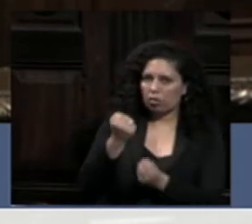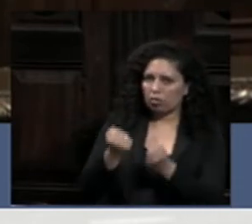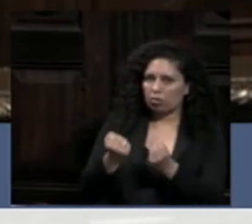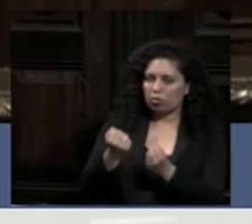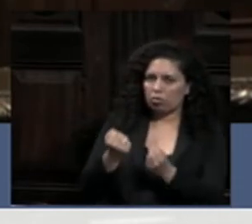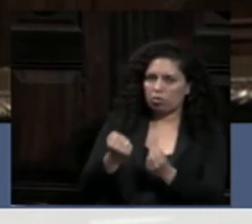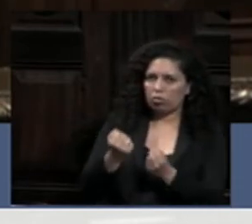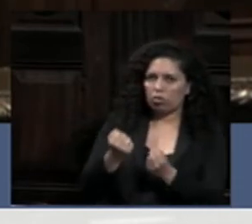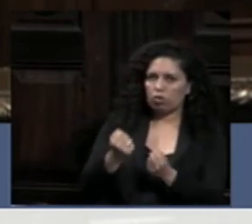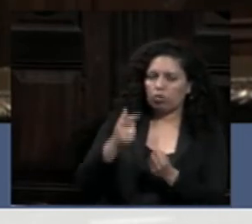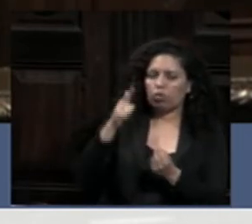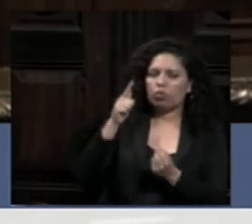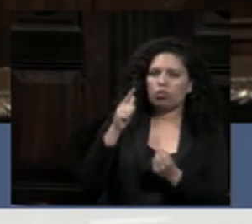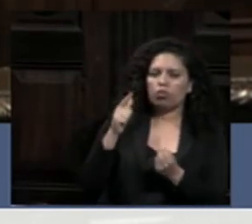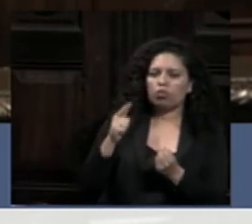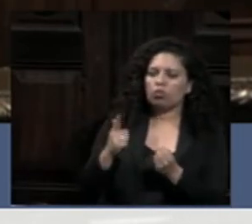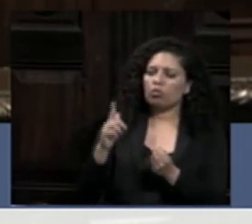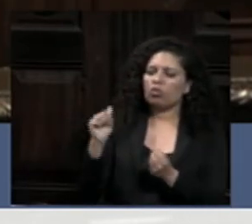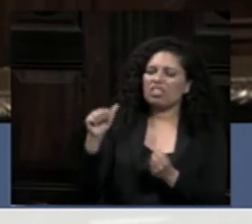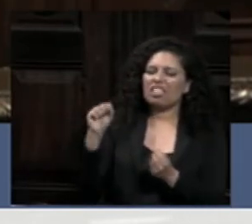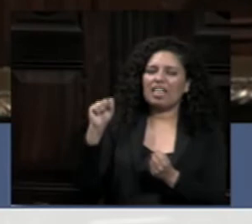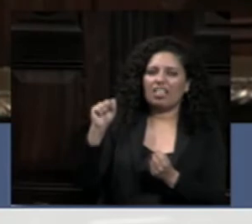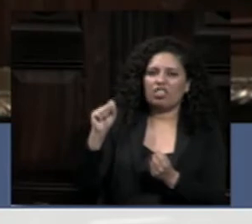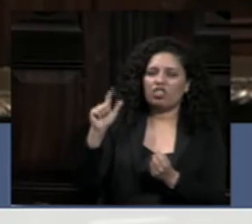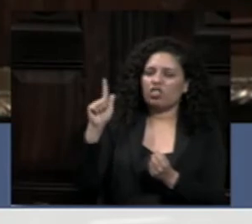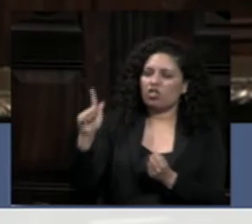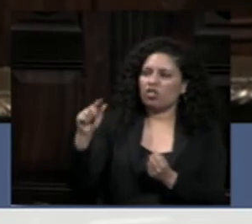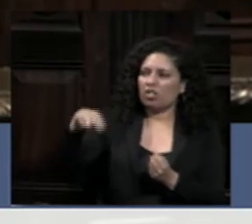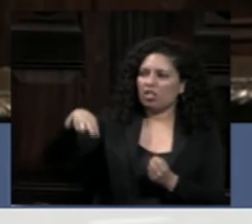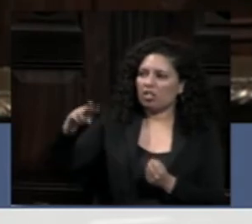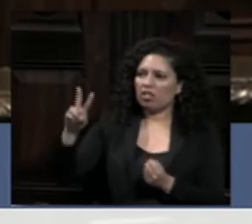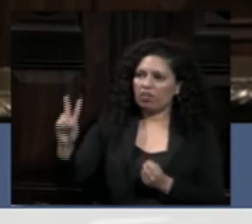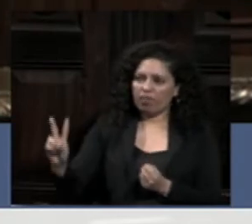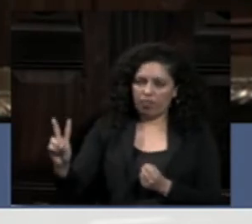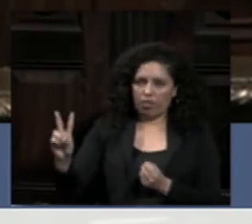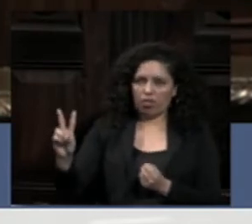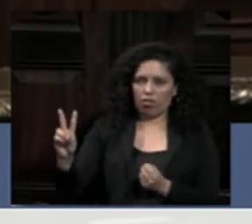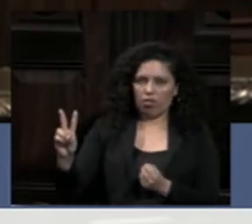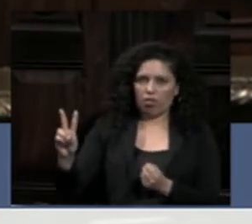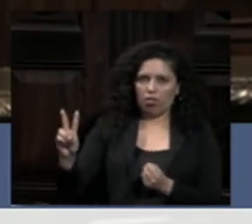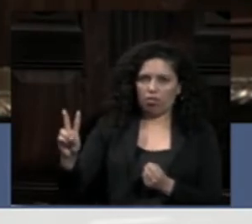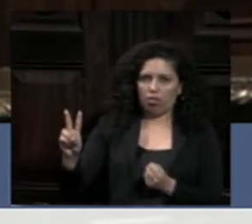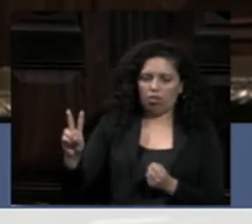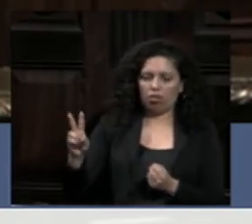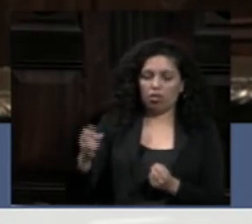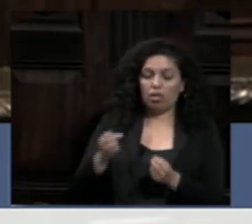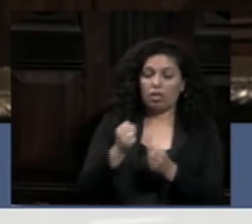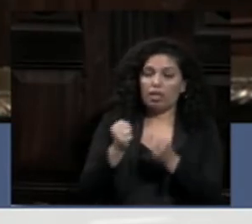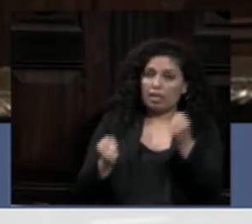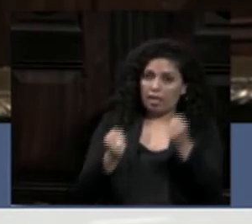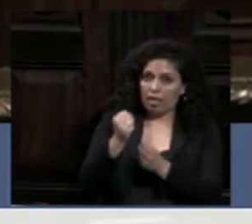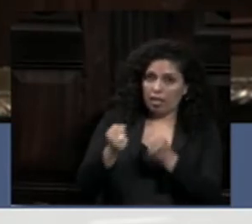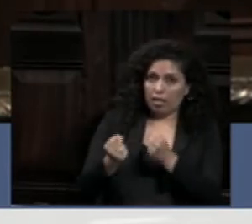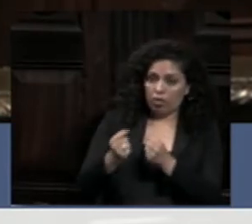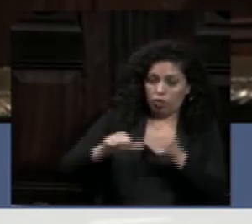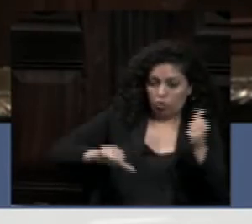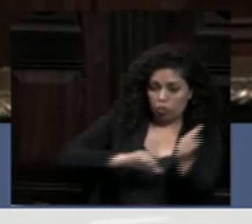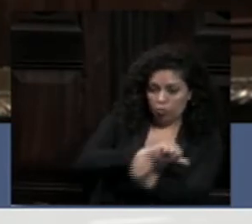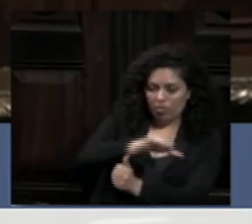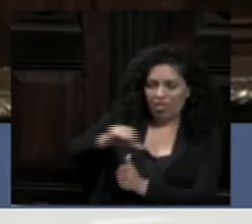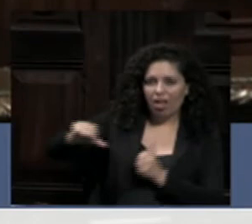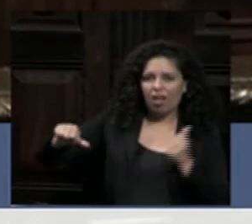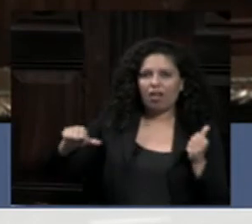carros com GNV, isto é, carros convertidos para